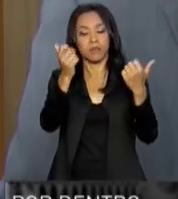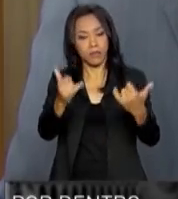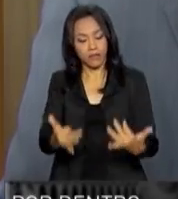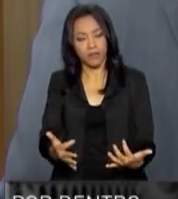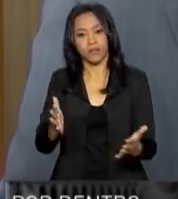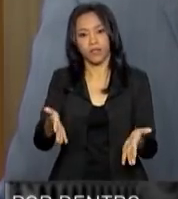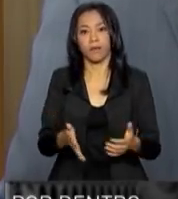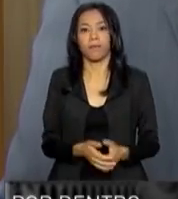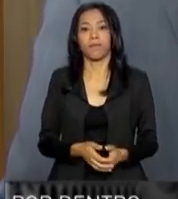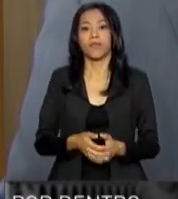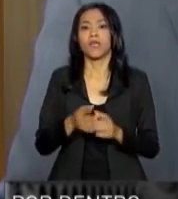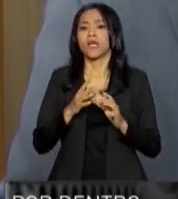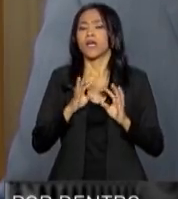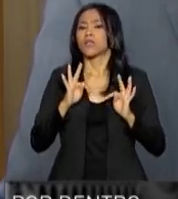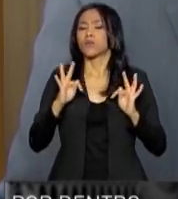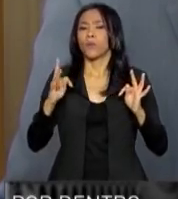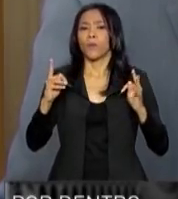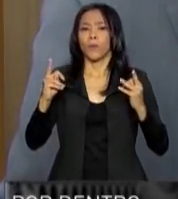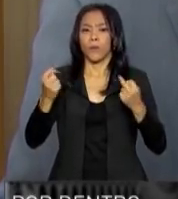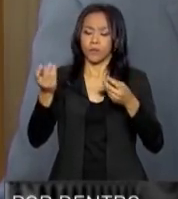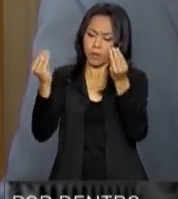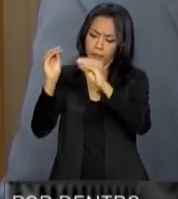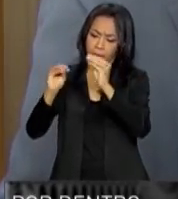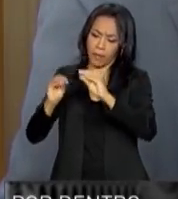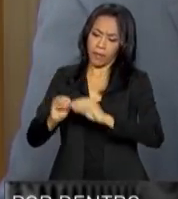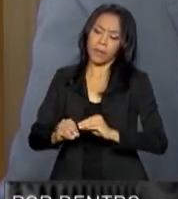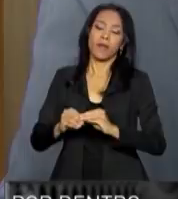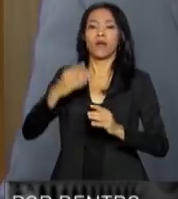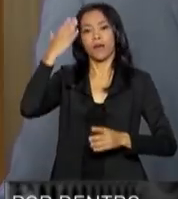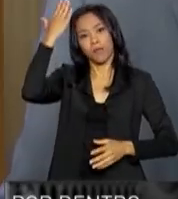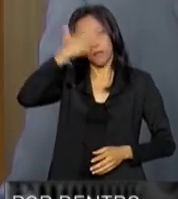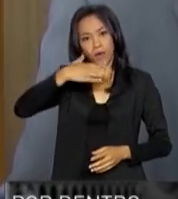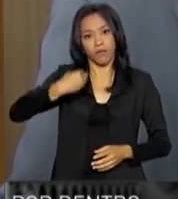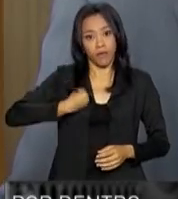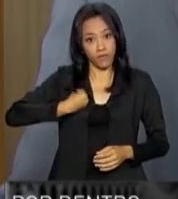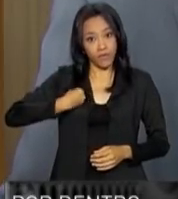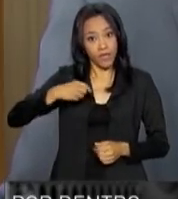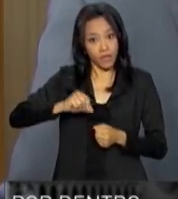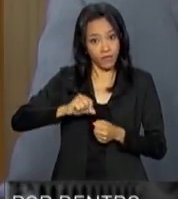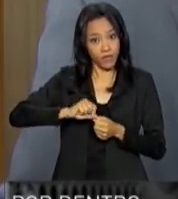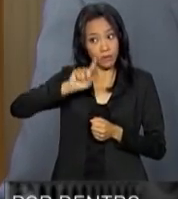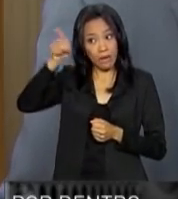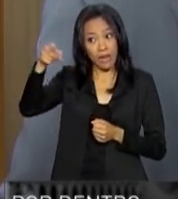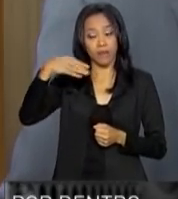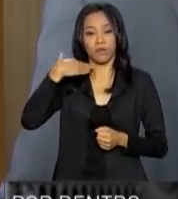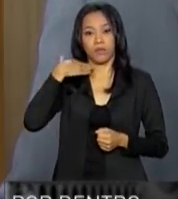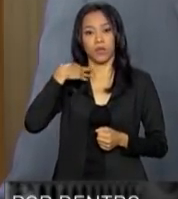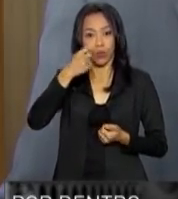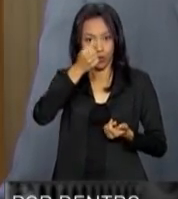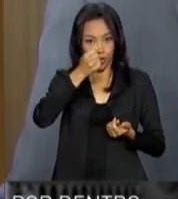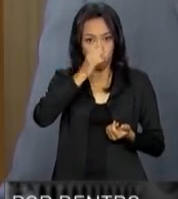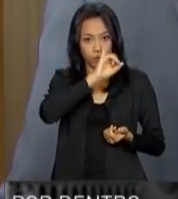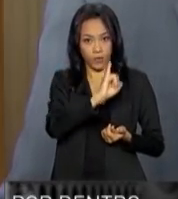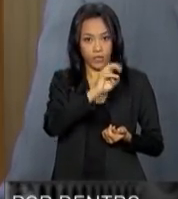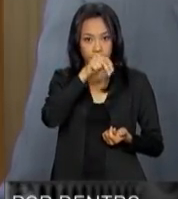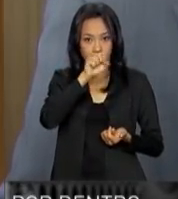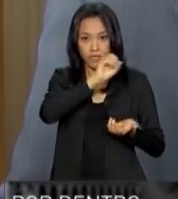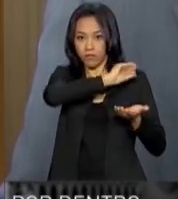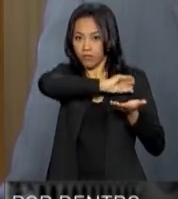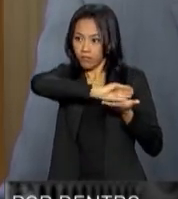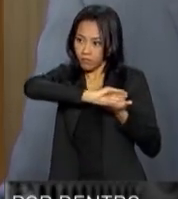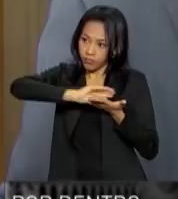do recadastramento do processo de fé de vida é feito direto no banco então o dinheiro enviado pelo banco ele fica bloqueado a